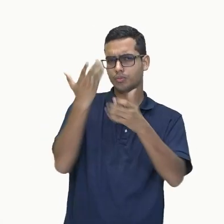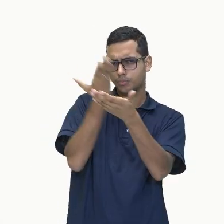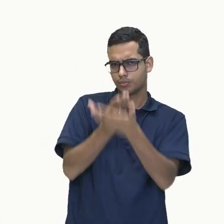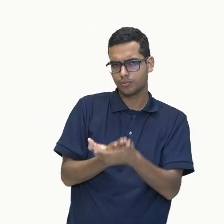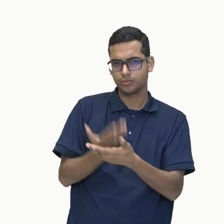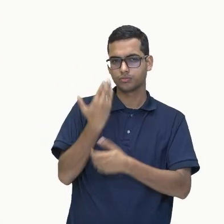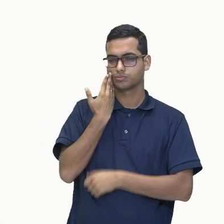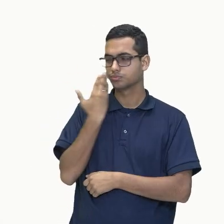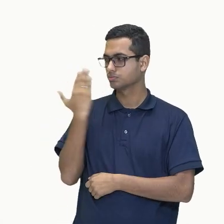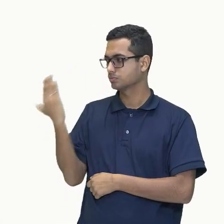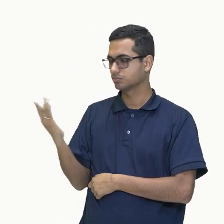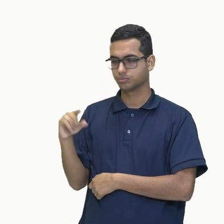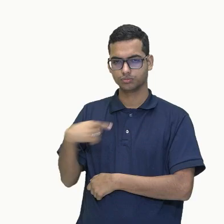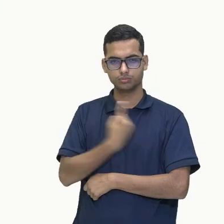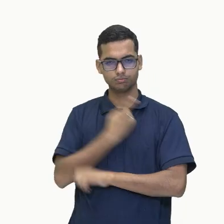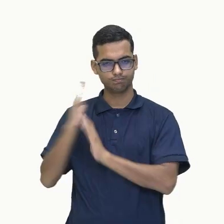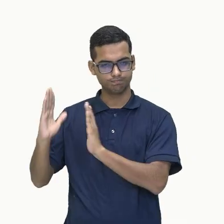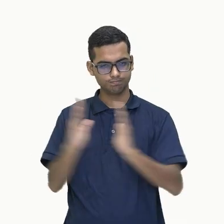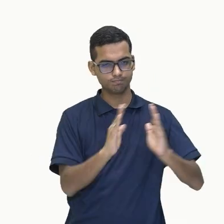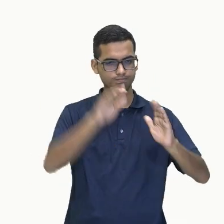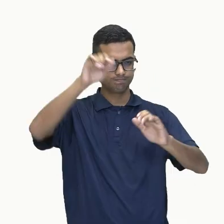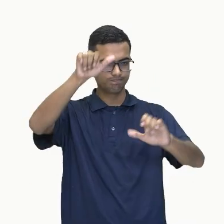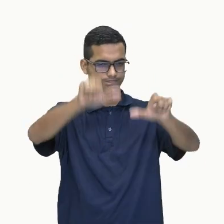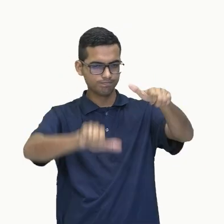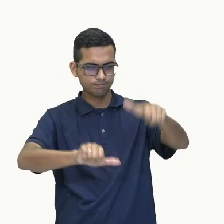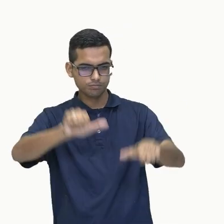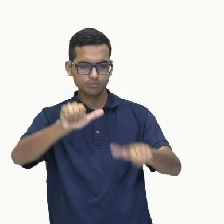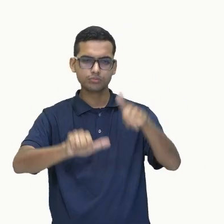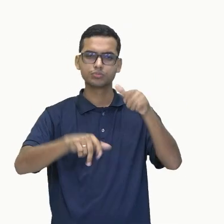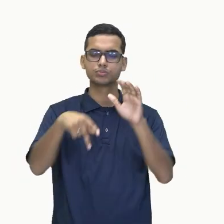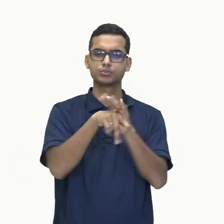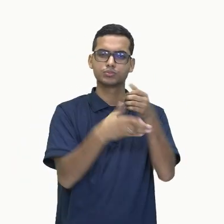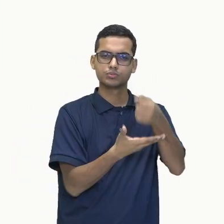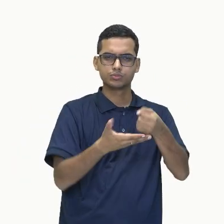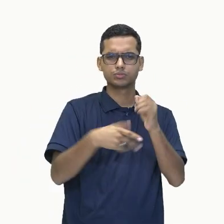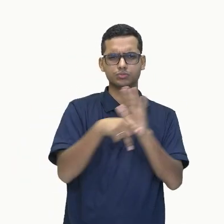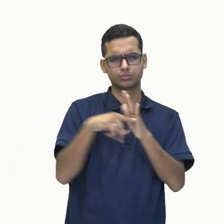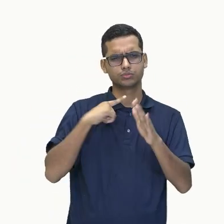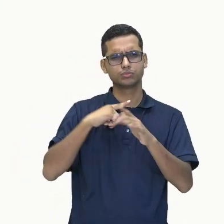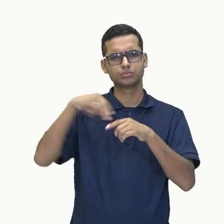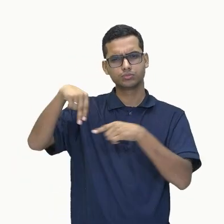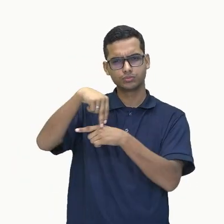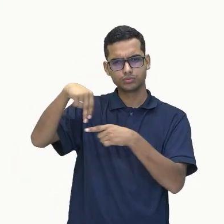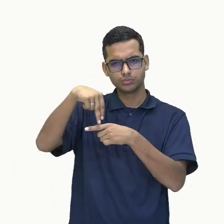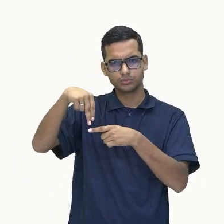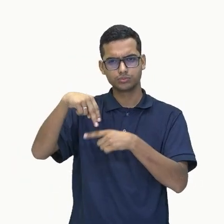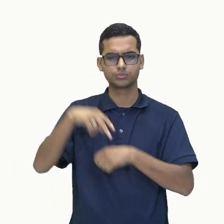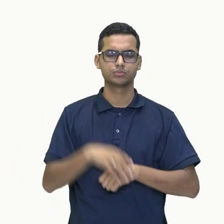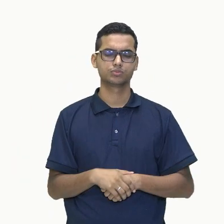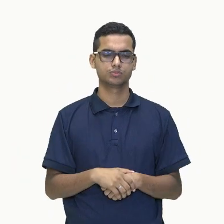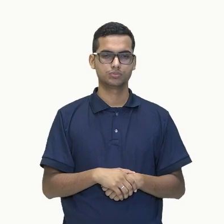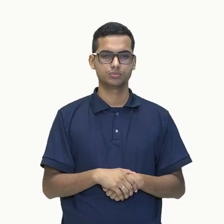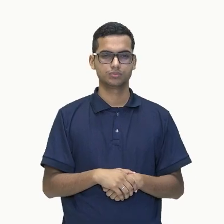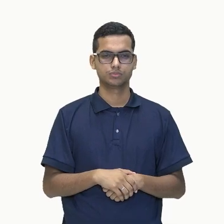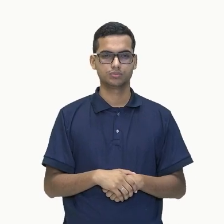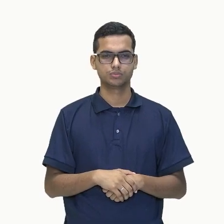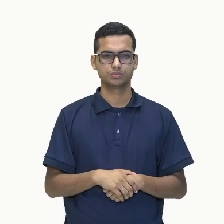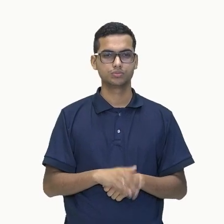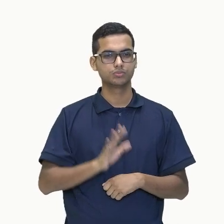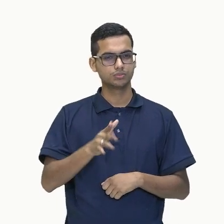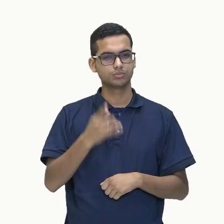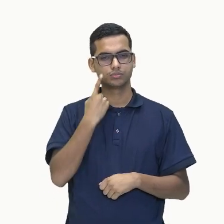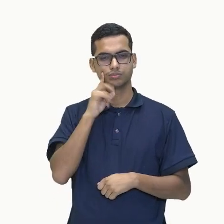À medida que a gente está analisando as bases nitrogenadas, e você já deve ter visto isso lá